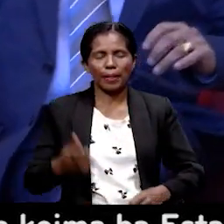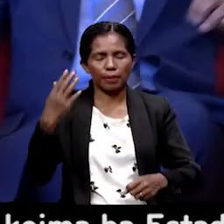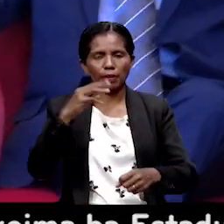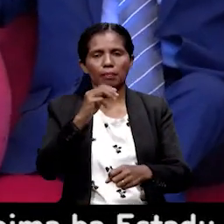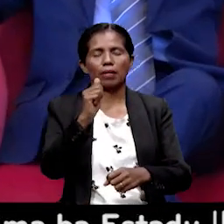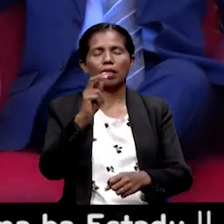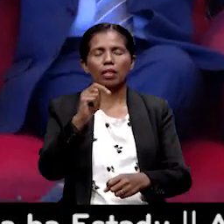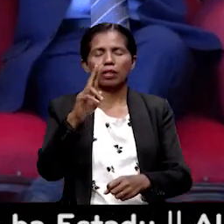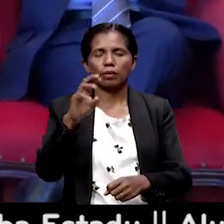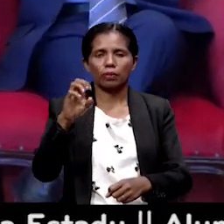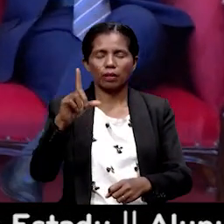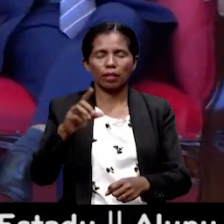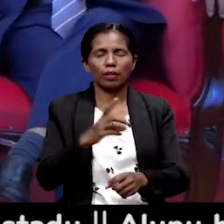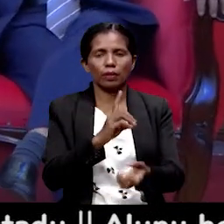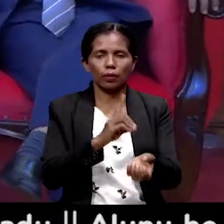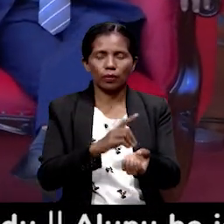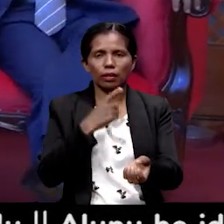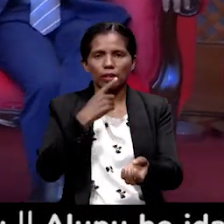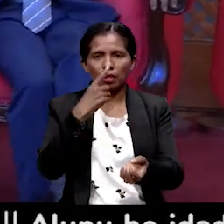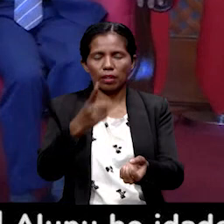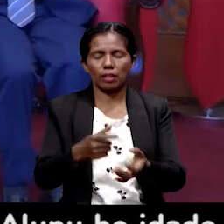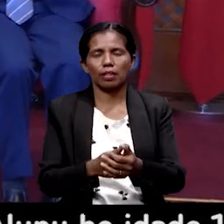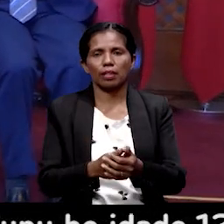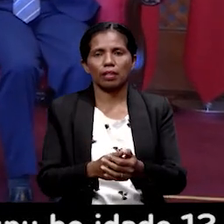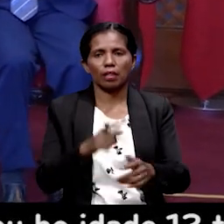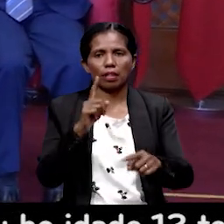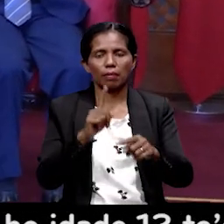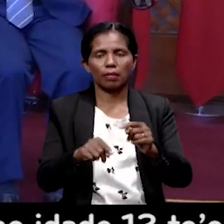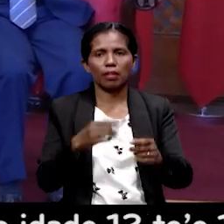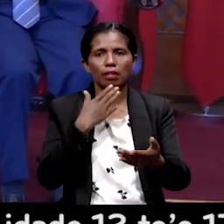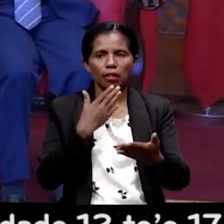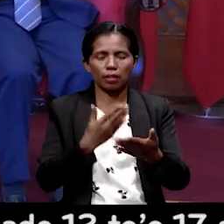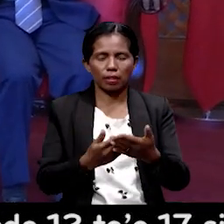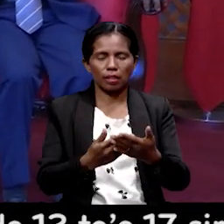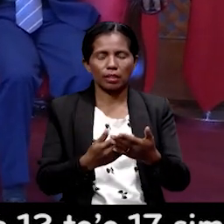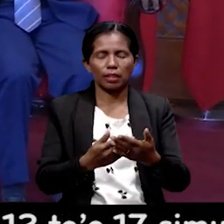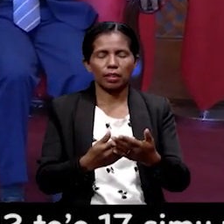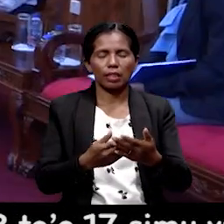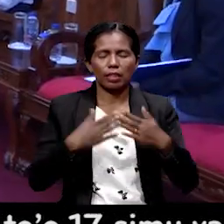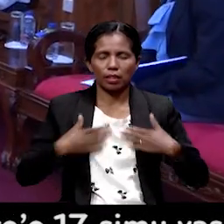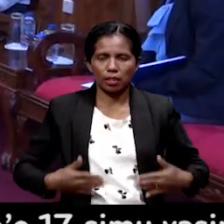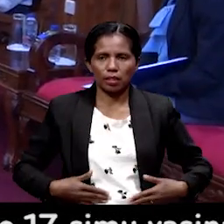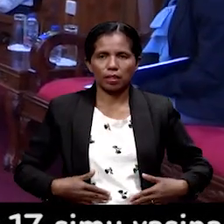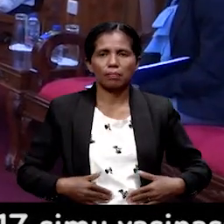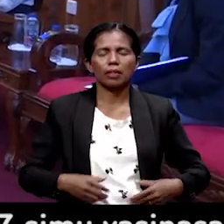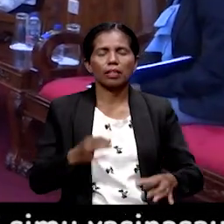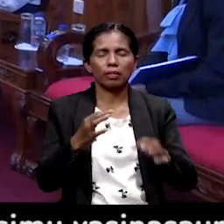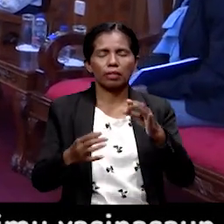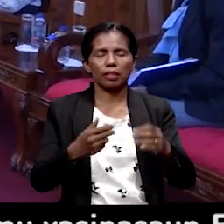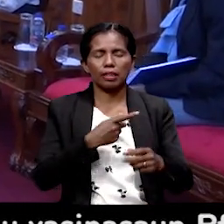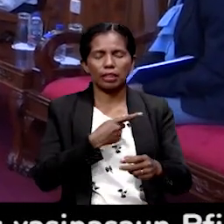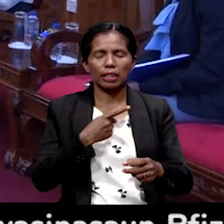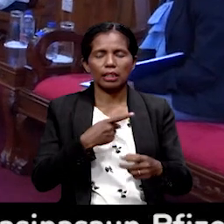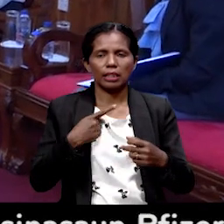railaran, mas bem médico sira hateten, kilat musan refere ladun afeta bani isin lolon, mas que nia rasik sente moras ihani